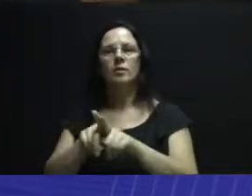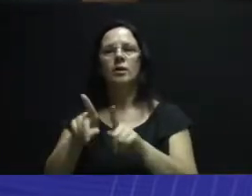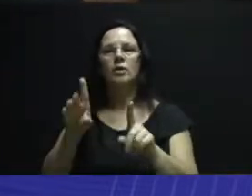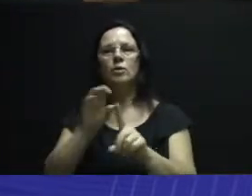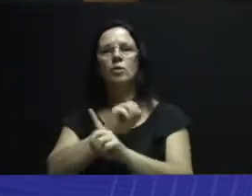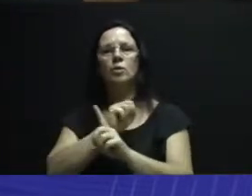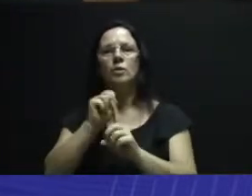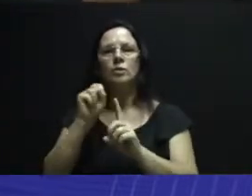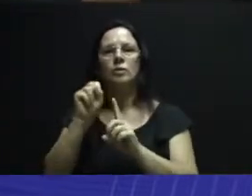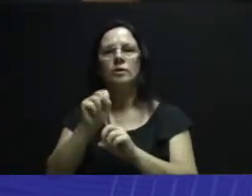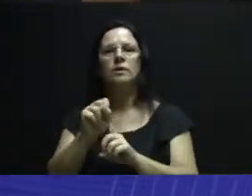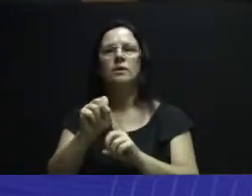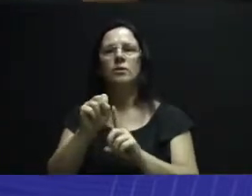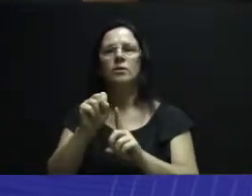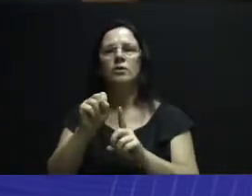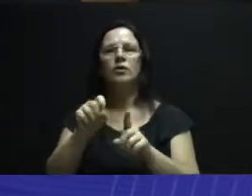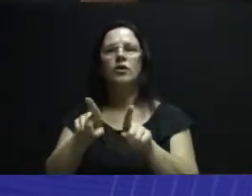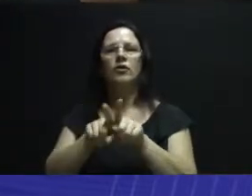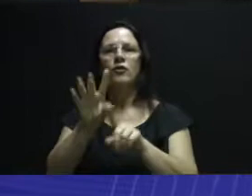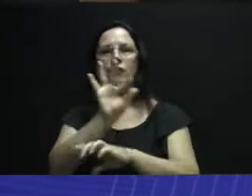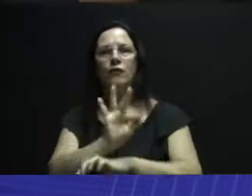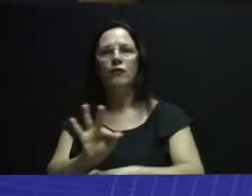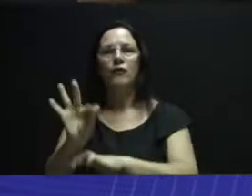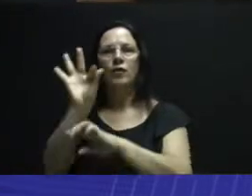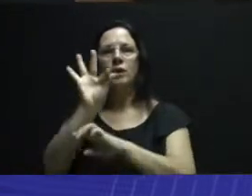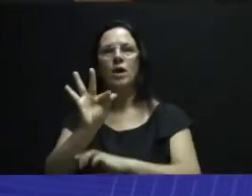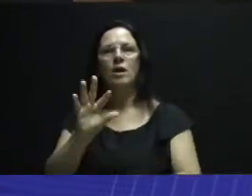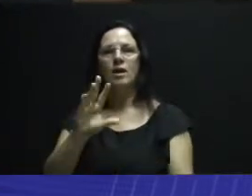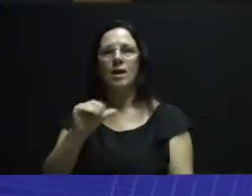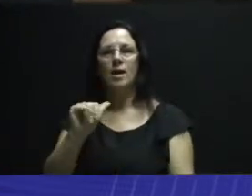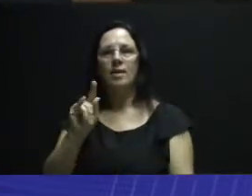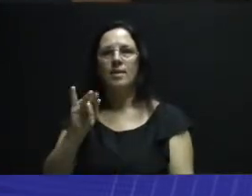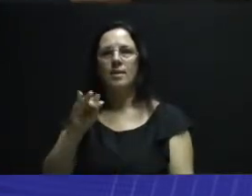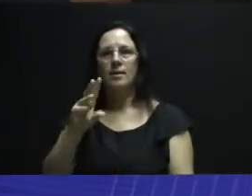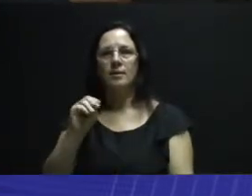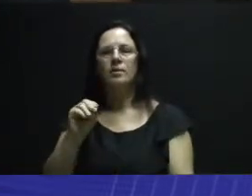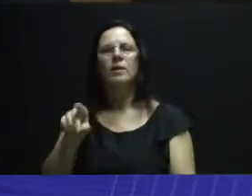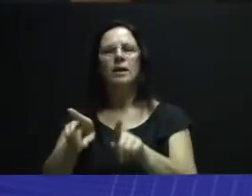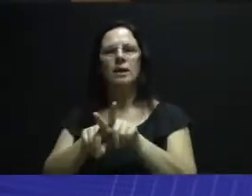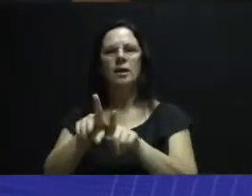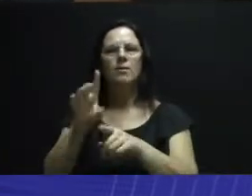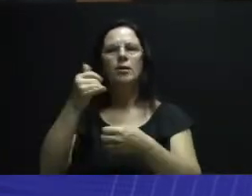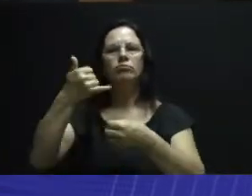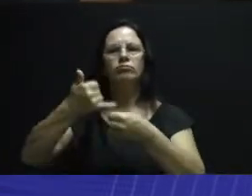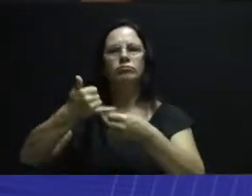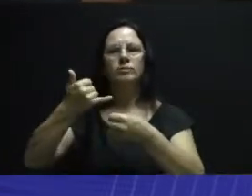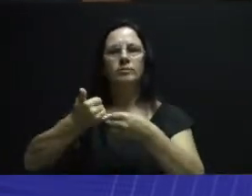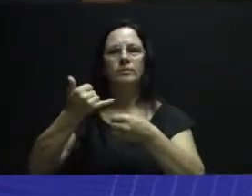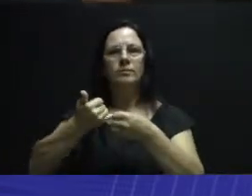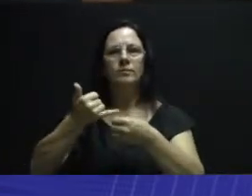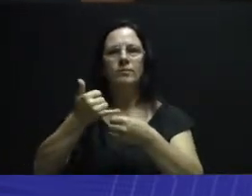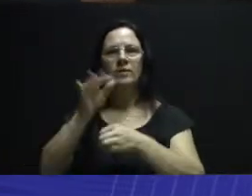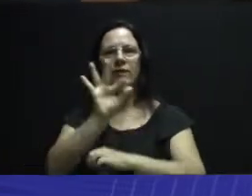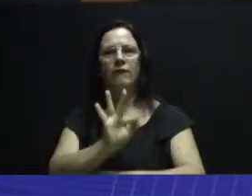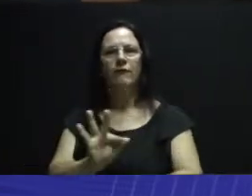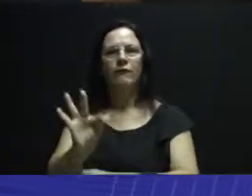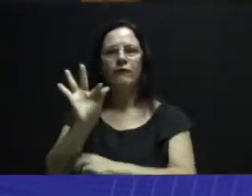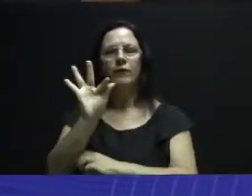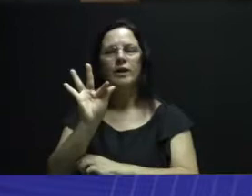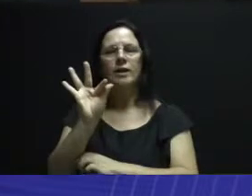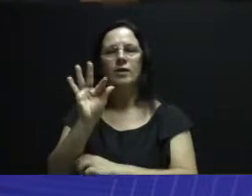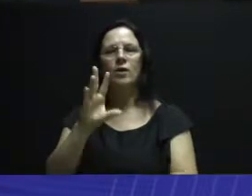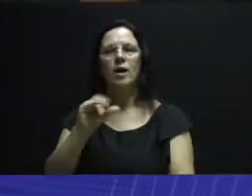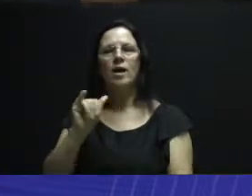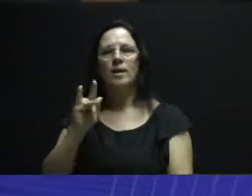Associação Internacional de Federações de Atletismo e diretor técnico da Federação Paulista de